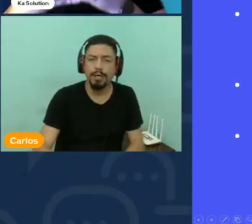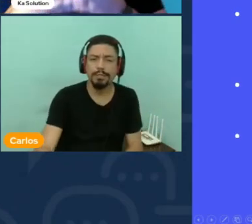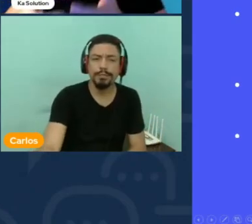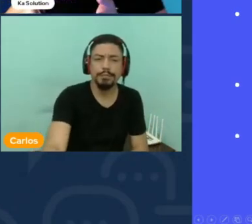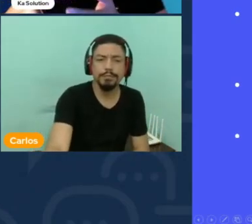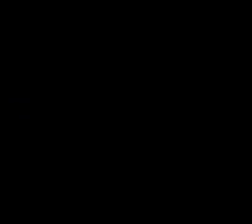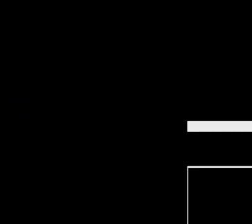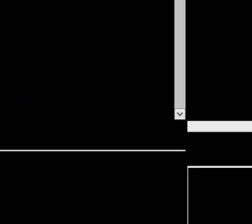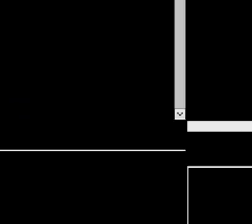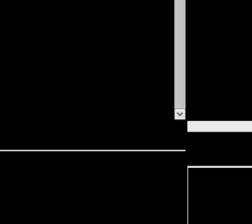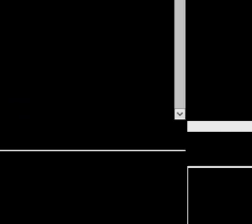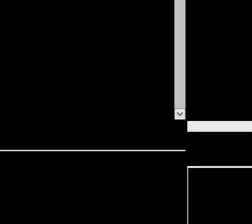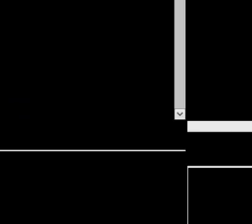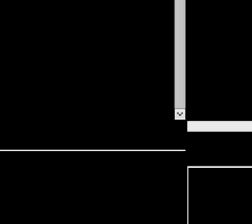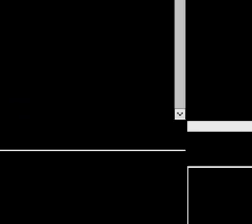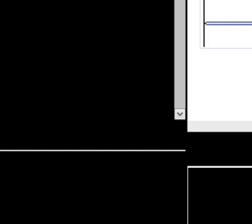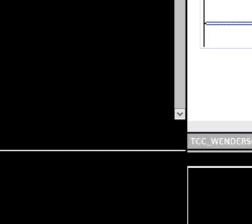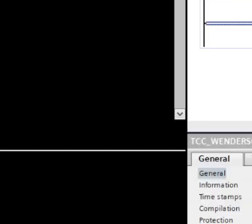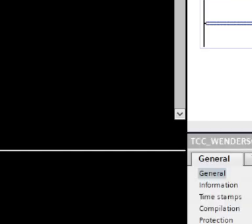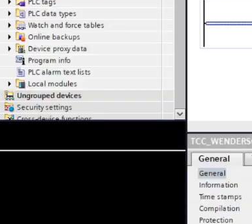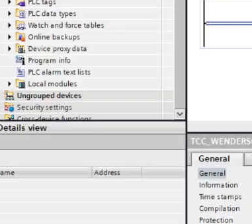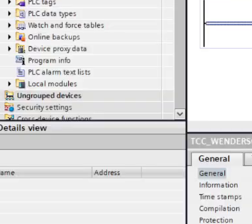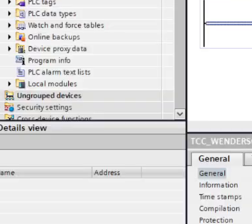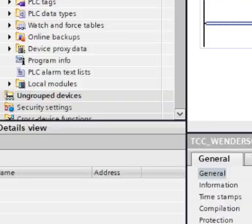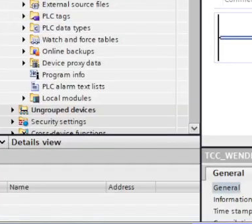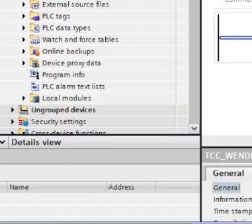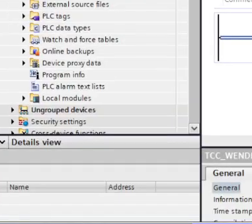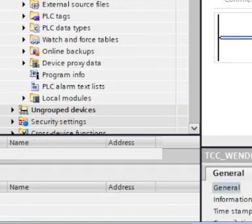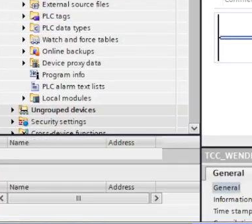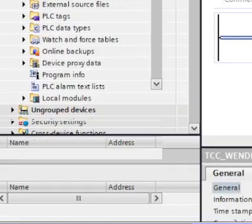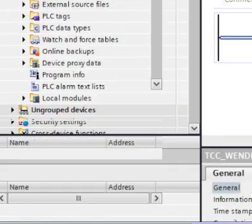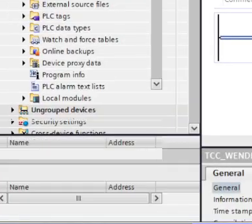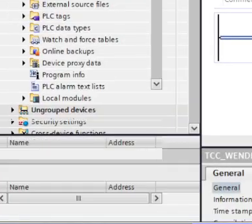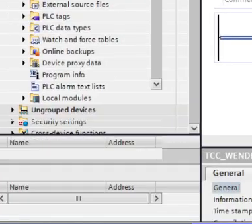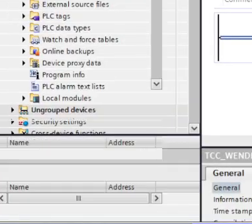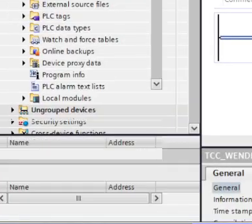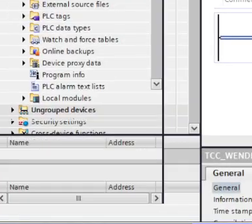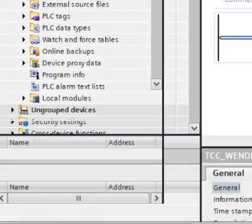de forma dinâmica, sem precisar parar ali a minha aplicação.